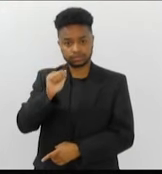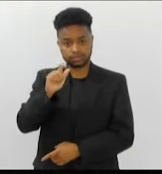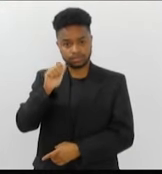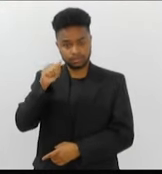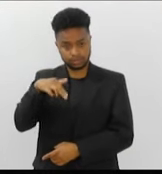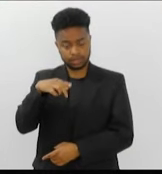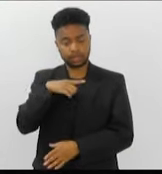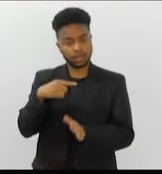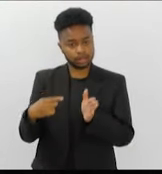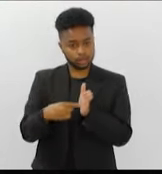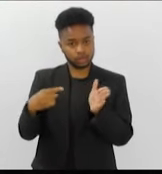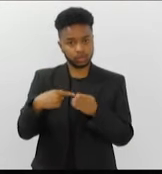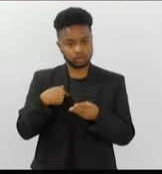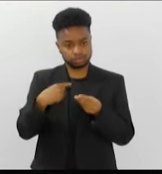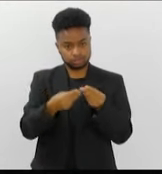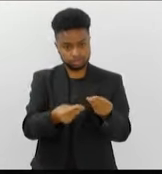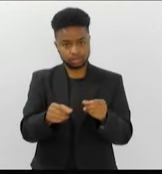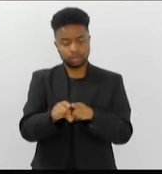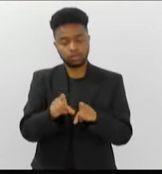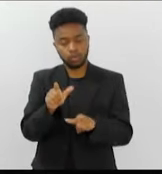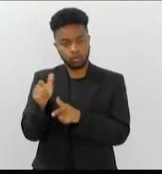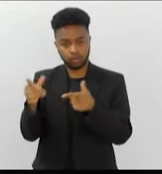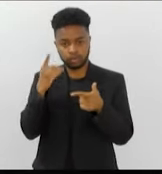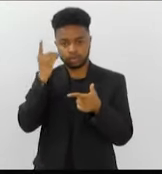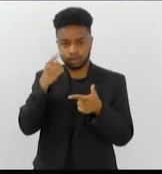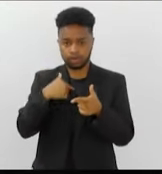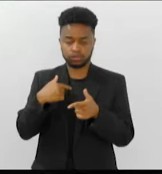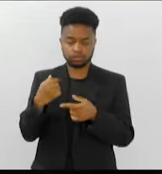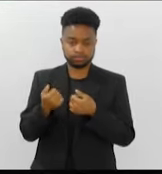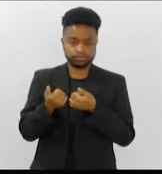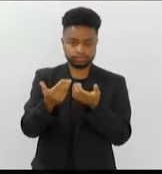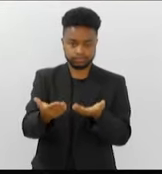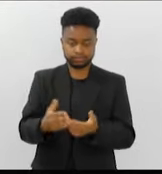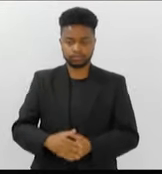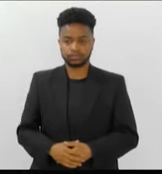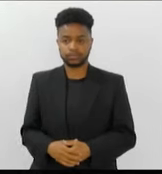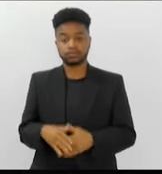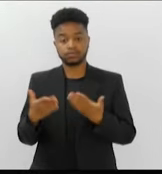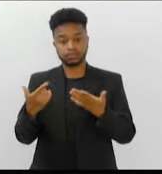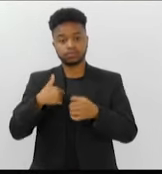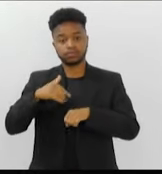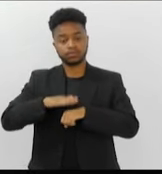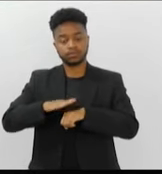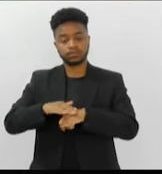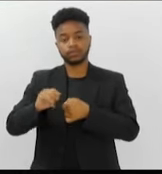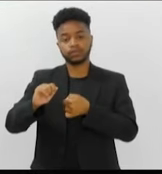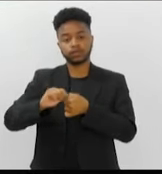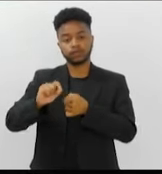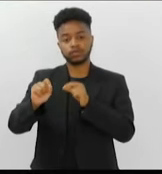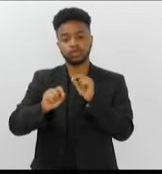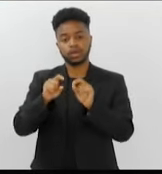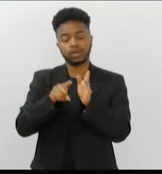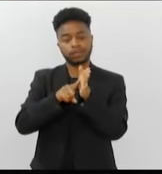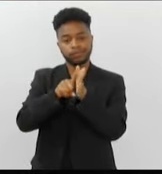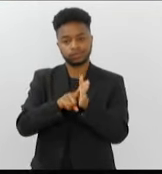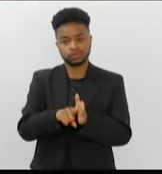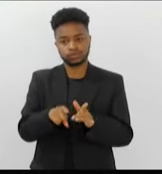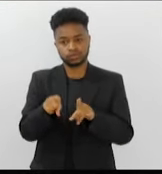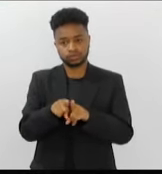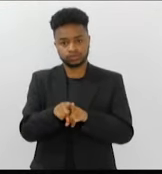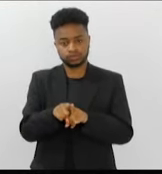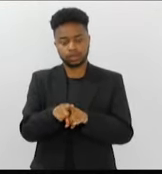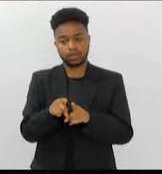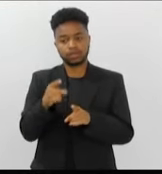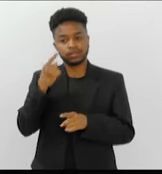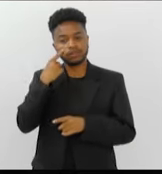essa denúncia, e outros deputados vão receber. E aí eu fiz um levantamento também pelo